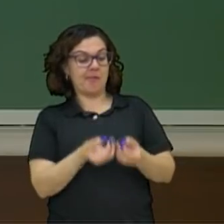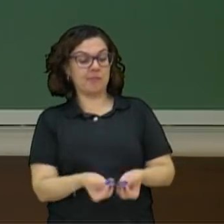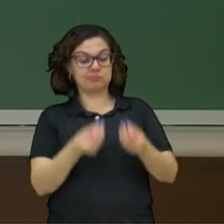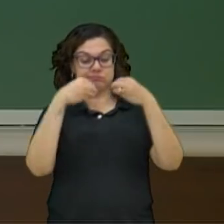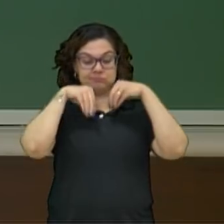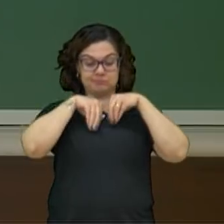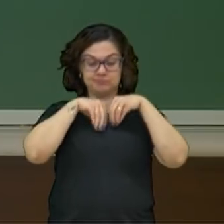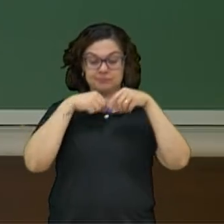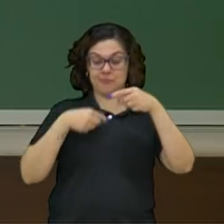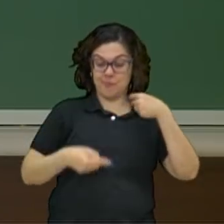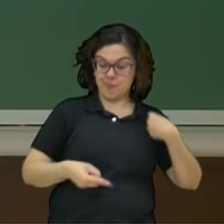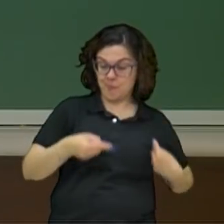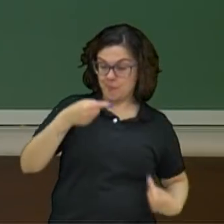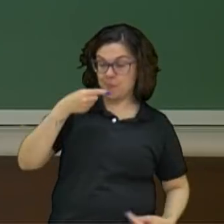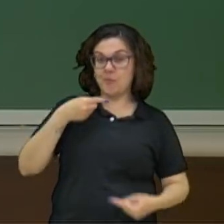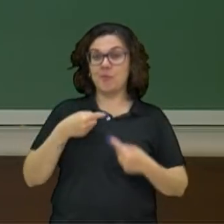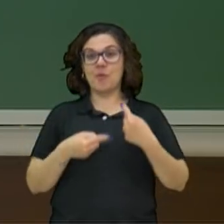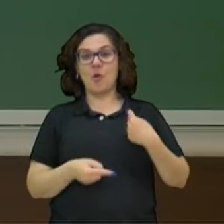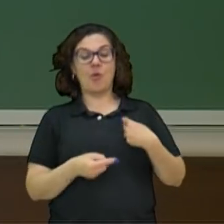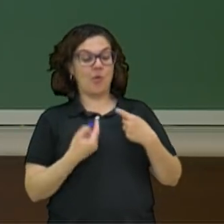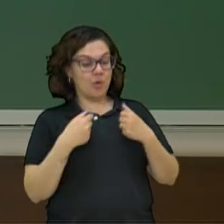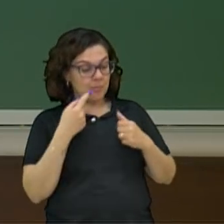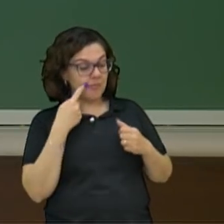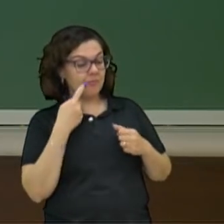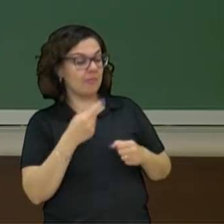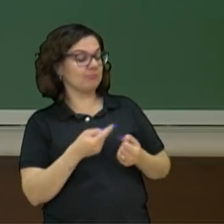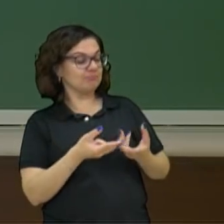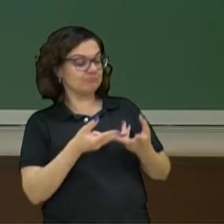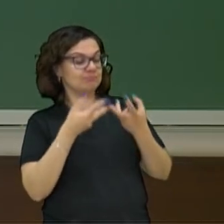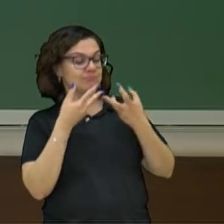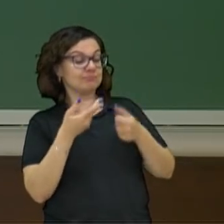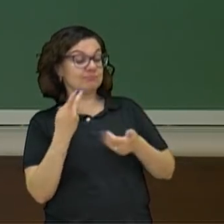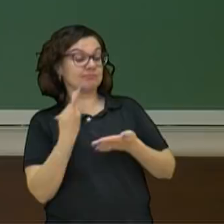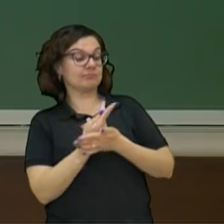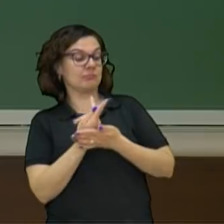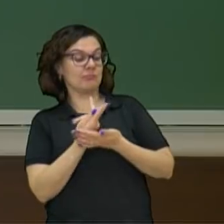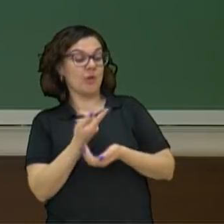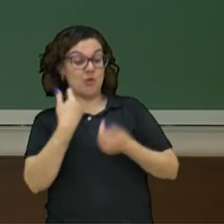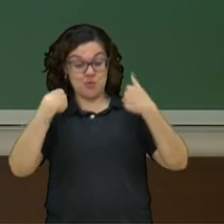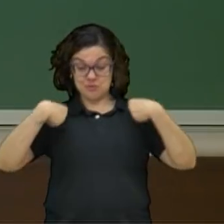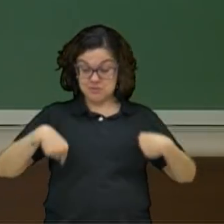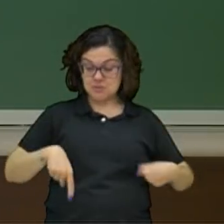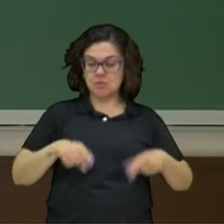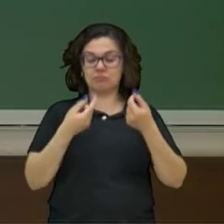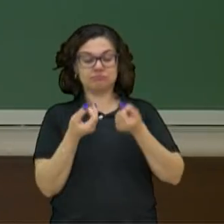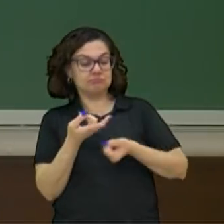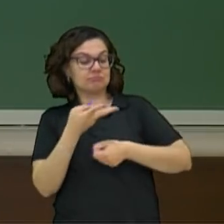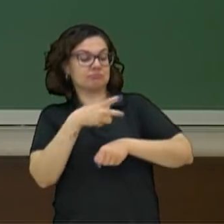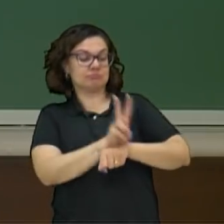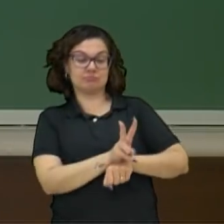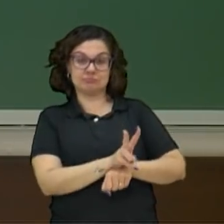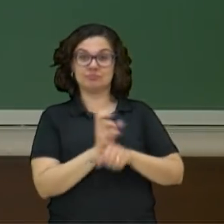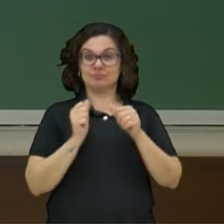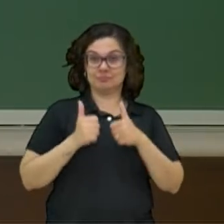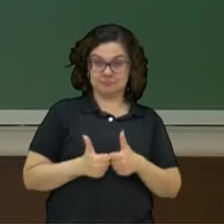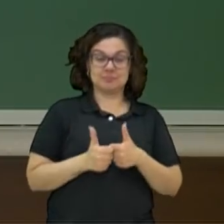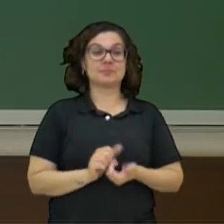seu corpo e vão sinalizar aí de que há algo errado e o seu corpo vai produzir